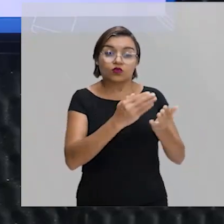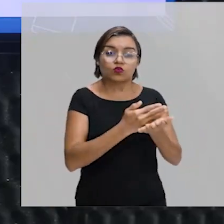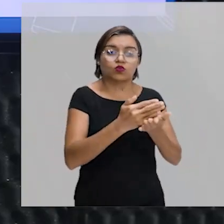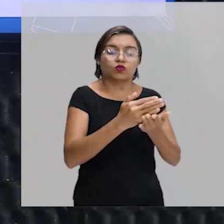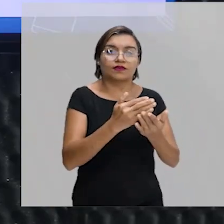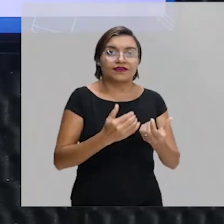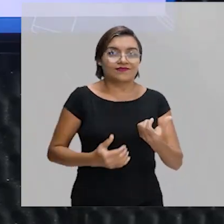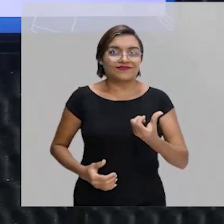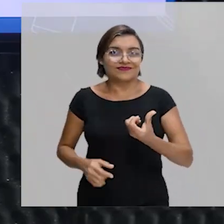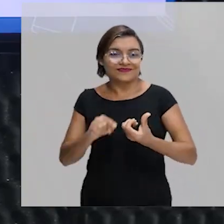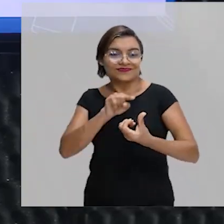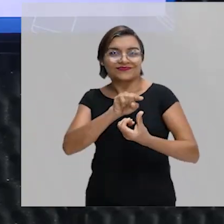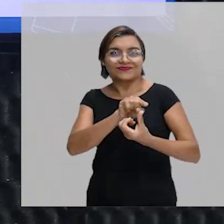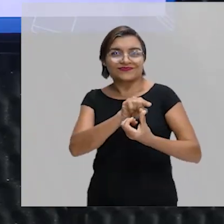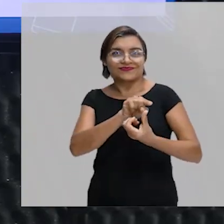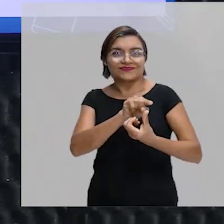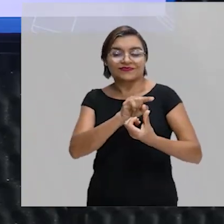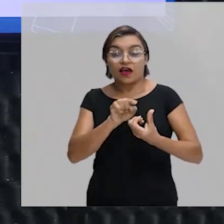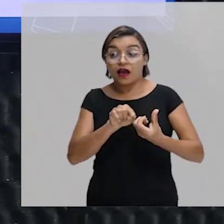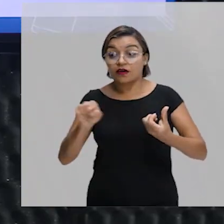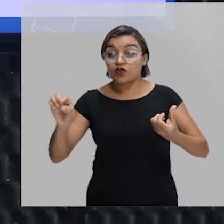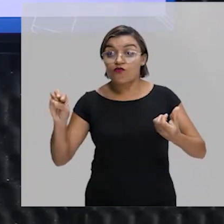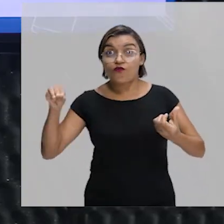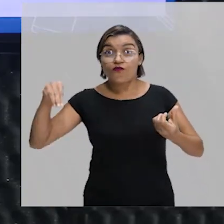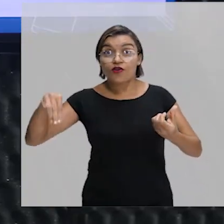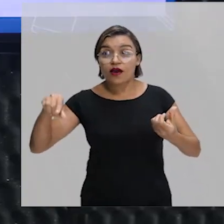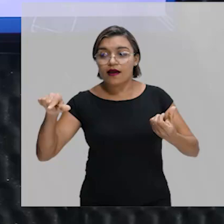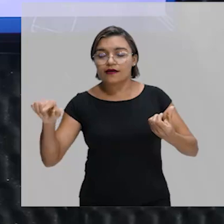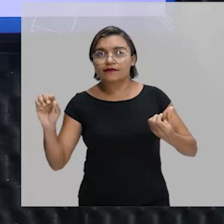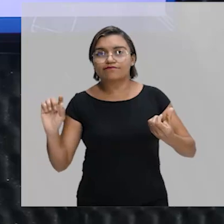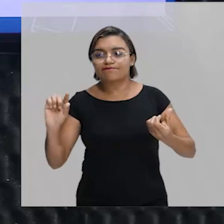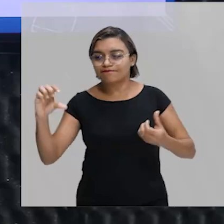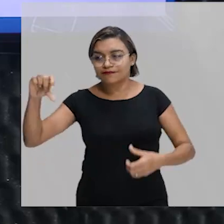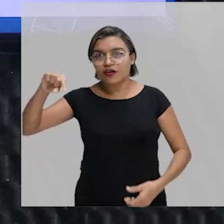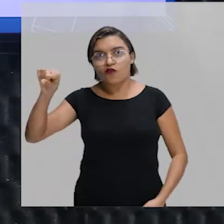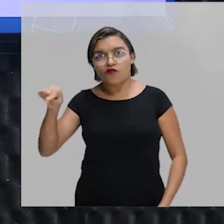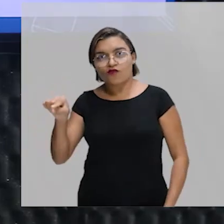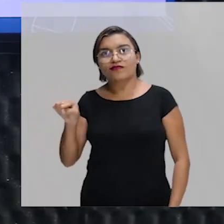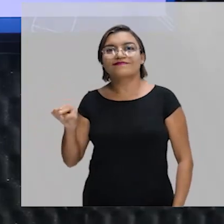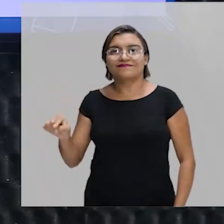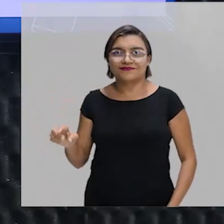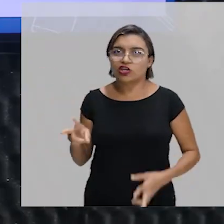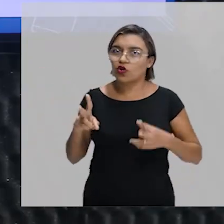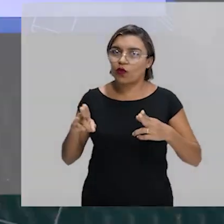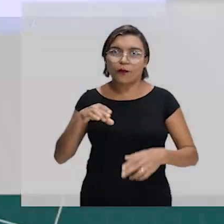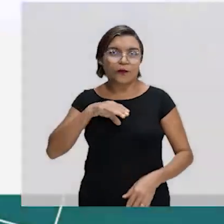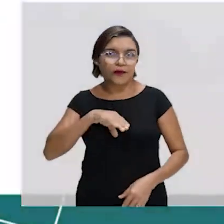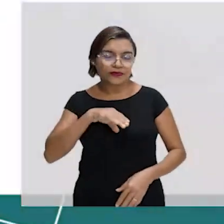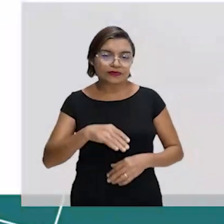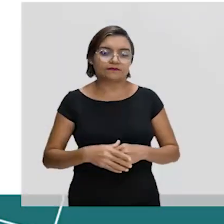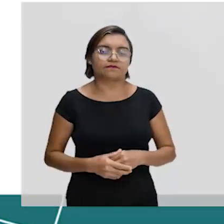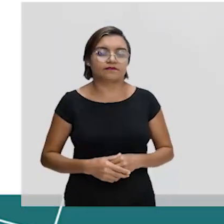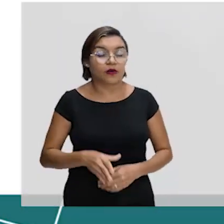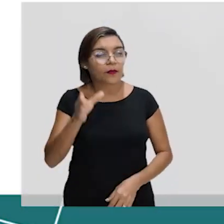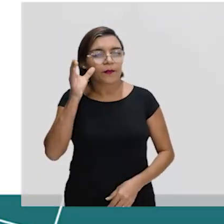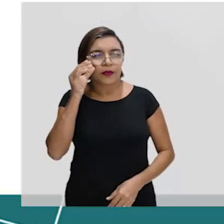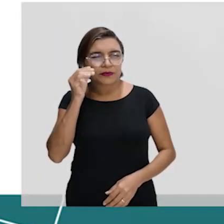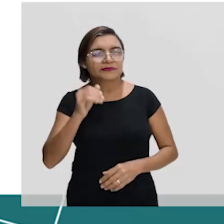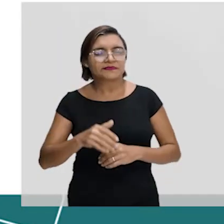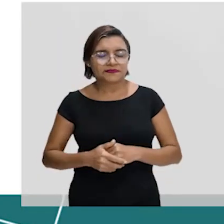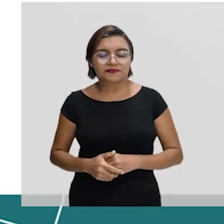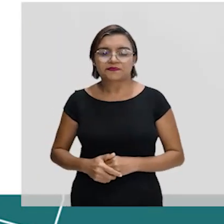de cabecinha para baixo. E no final da frase, normalmente, como eu uso em português. É só uma